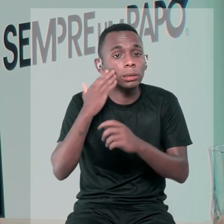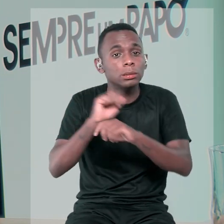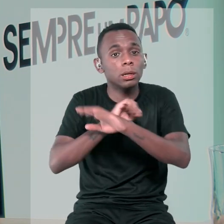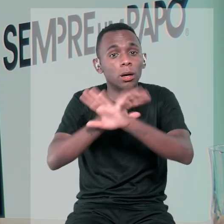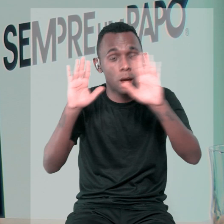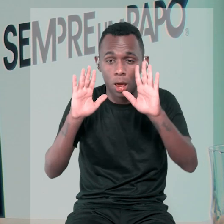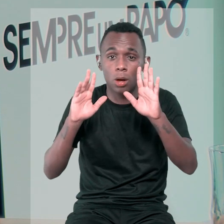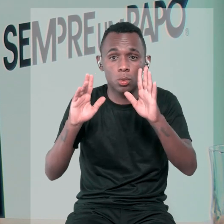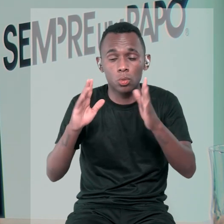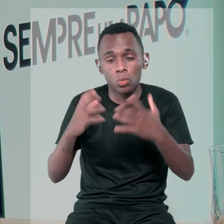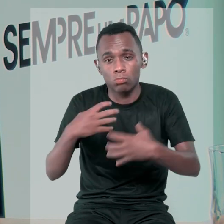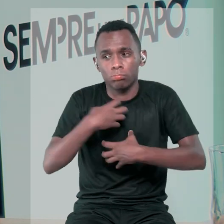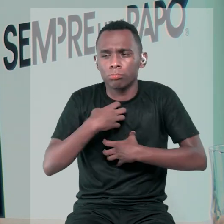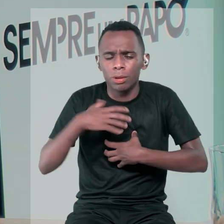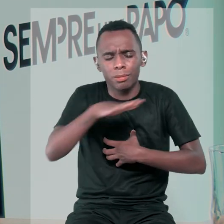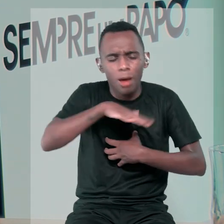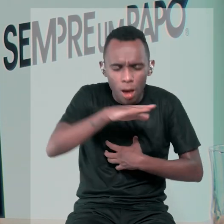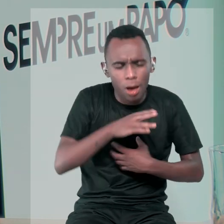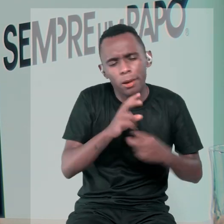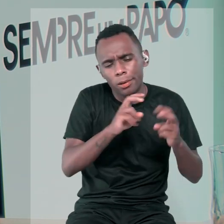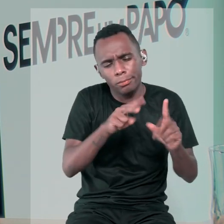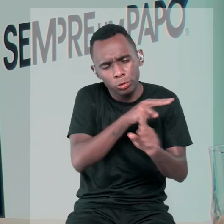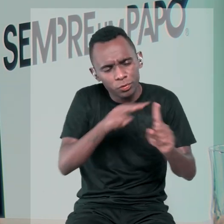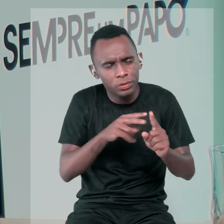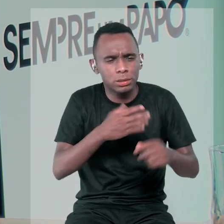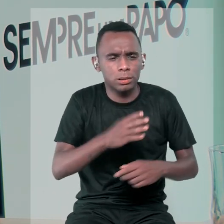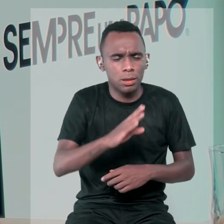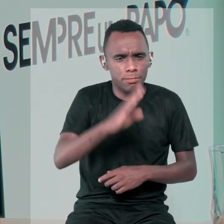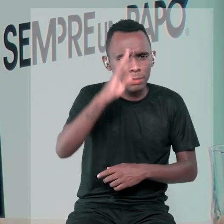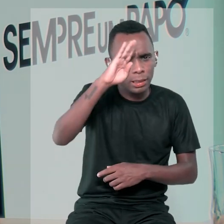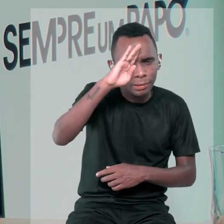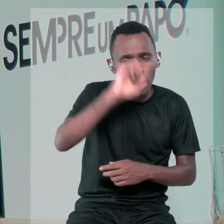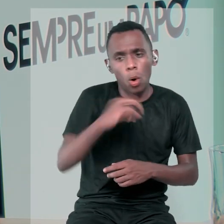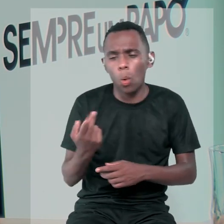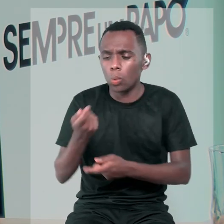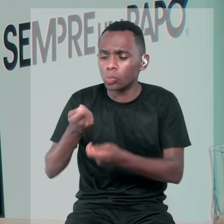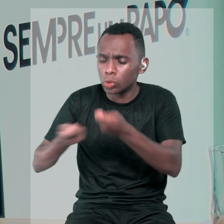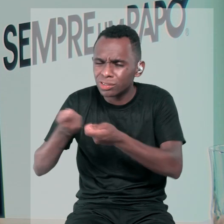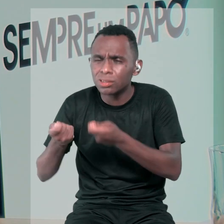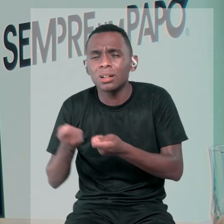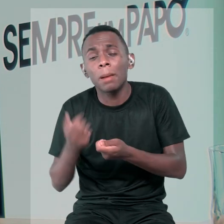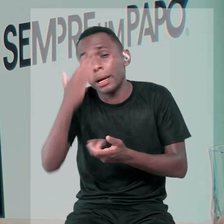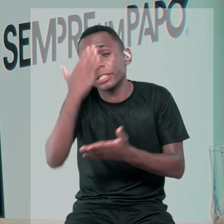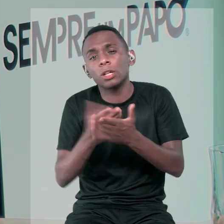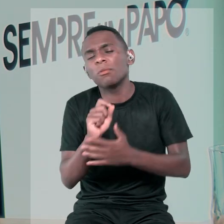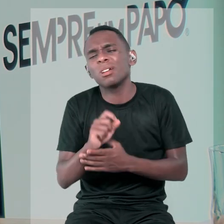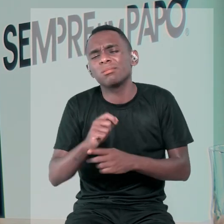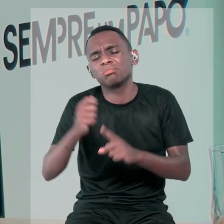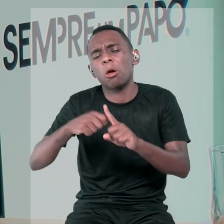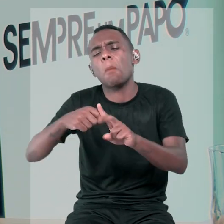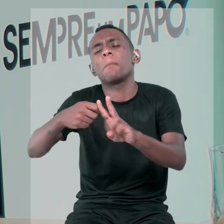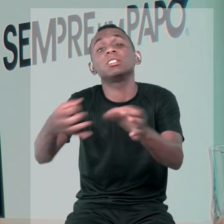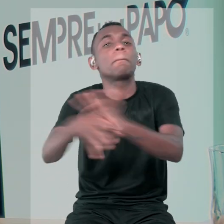ponto de vista militar, seja do ponto de vista econômico, apostavam que essa guerra ia durar, no máximo, poucos meses.